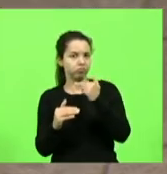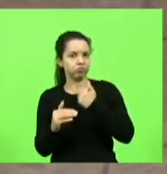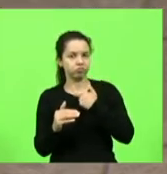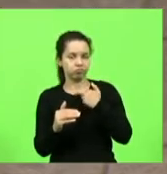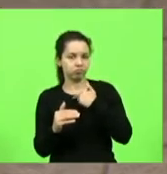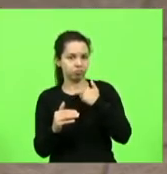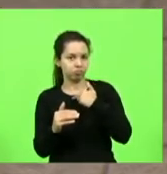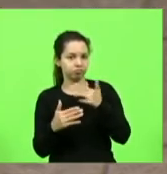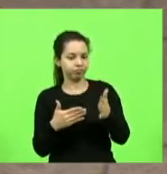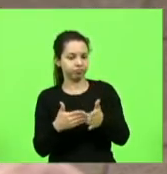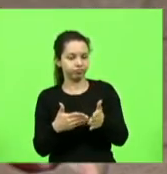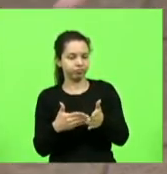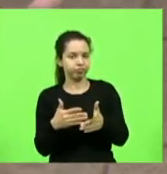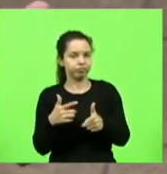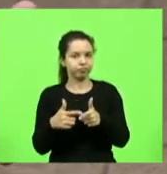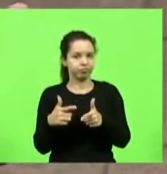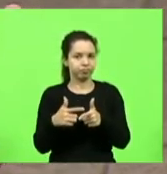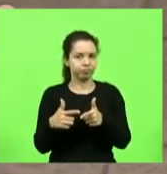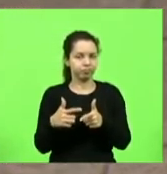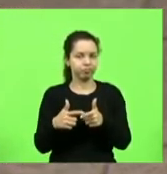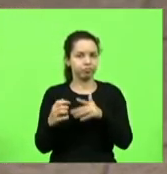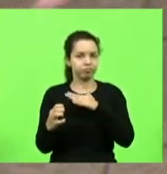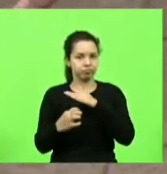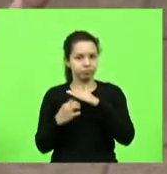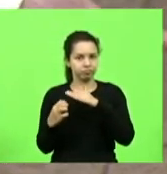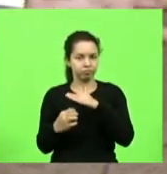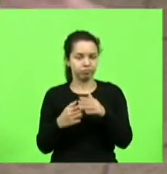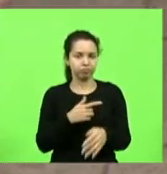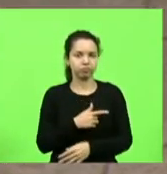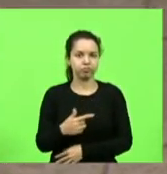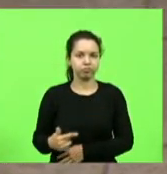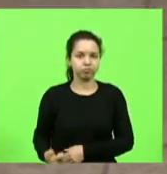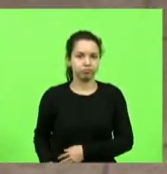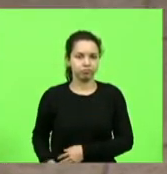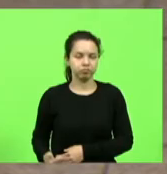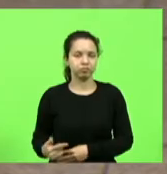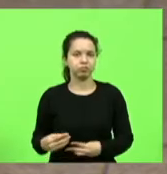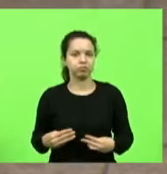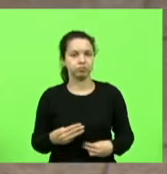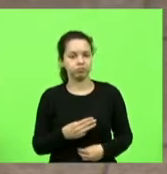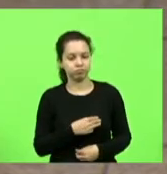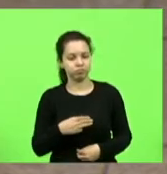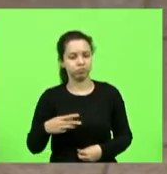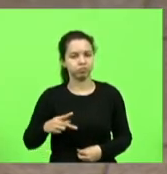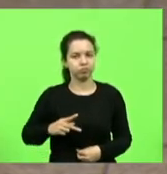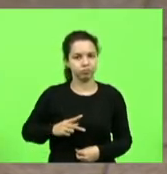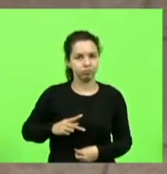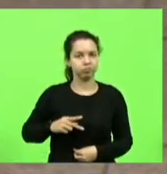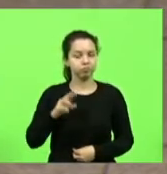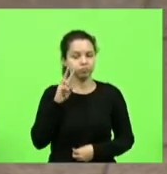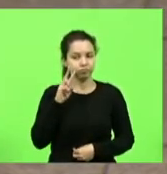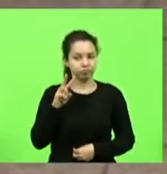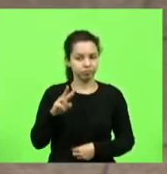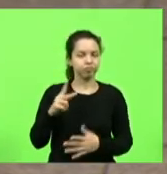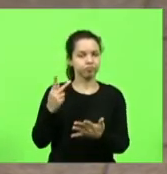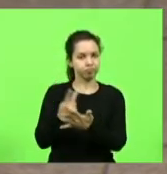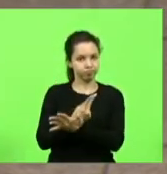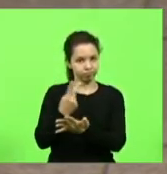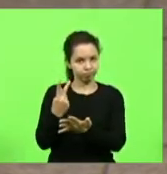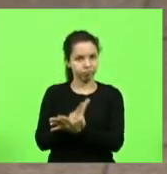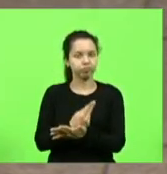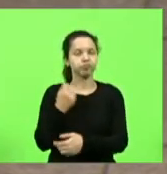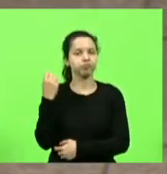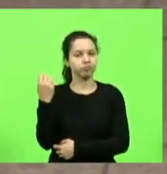o governo e o Ministério Público, que viu, o Tribunal de Contas viu irregularidades graves. Eu pedi